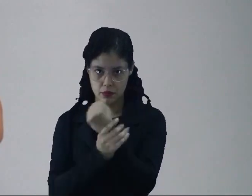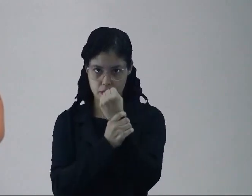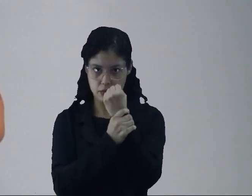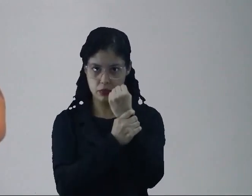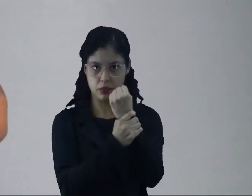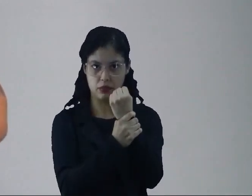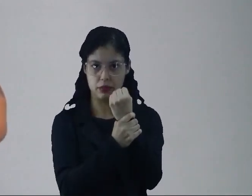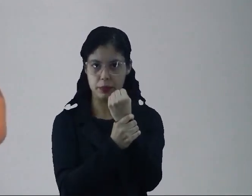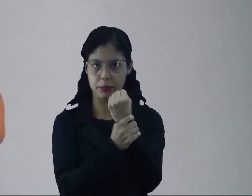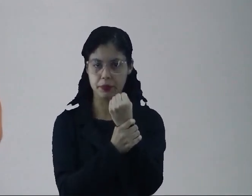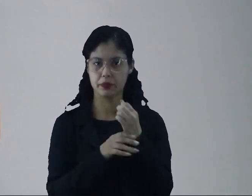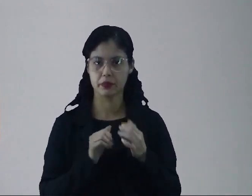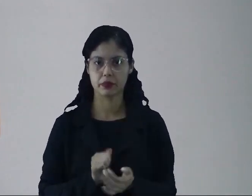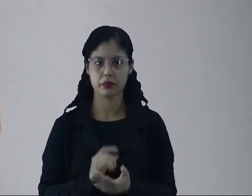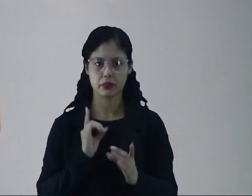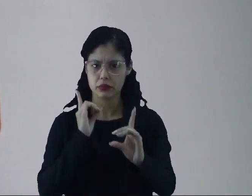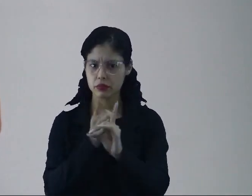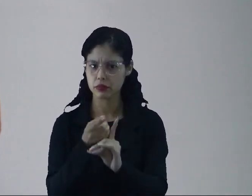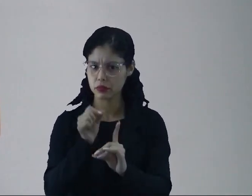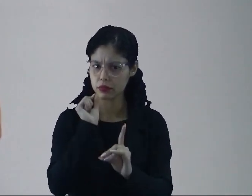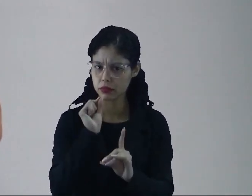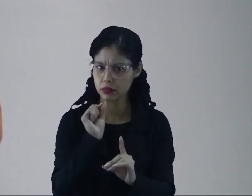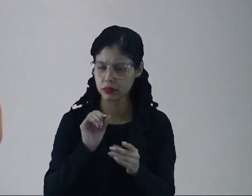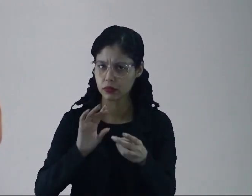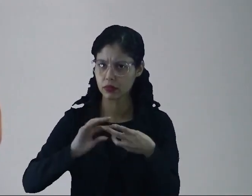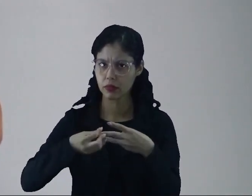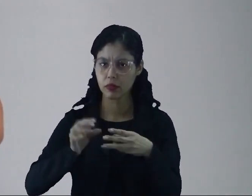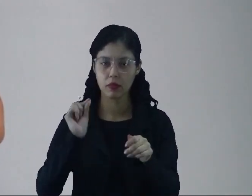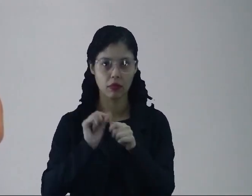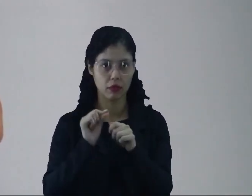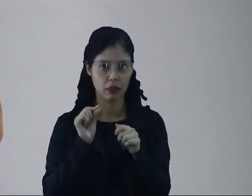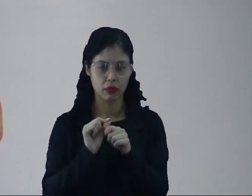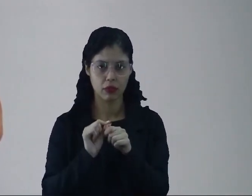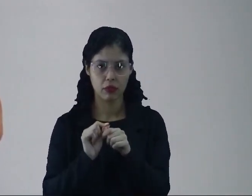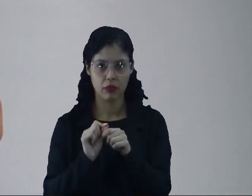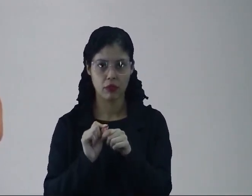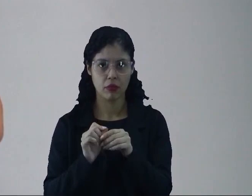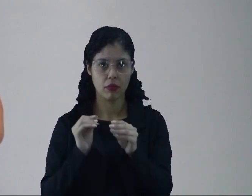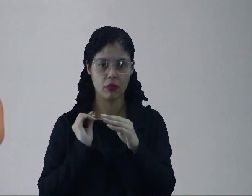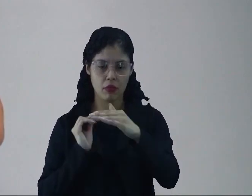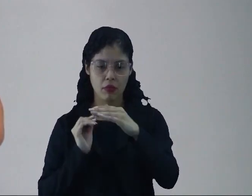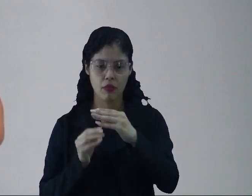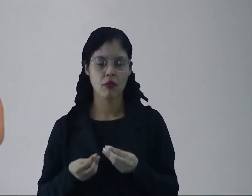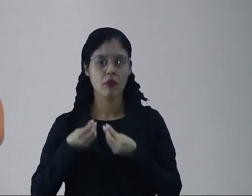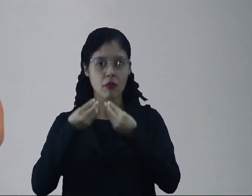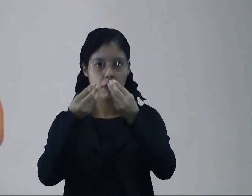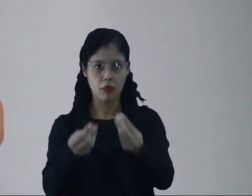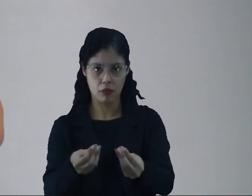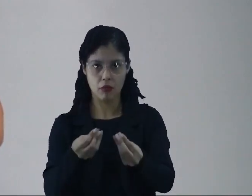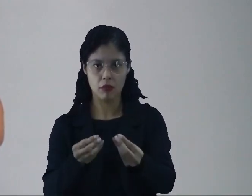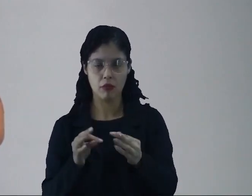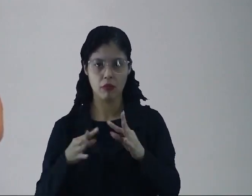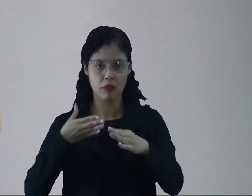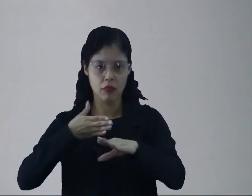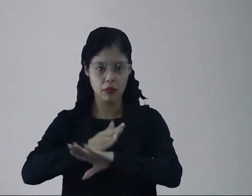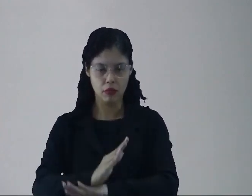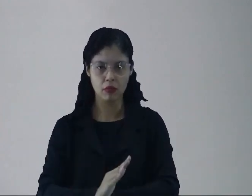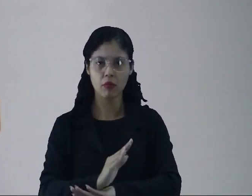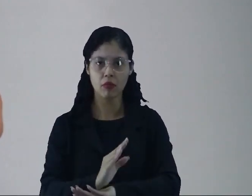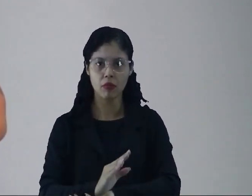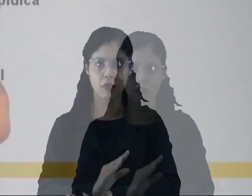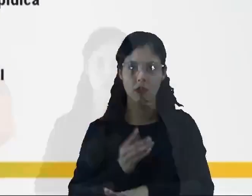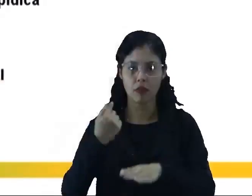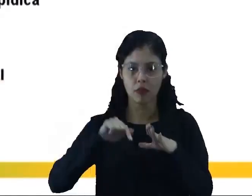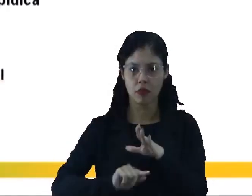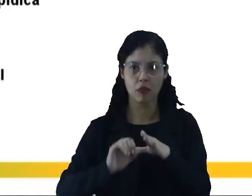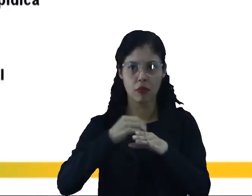de proteção, de identificação e de fazer esse transporte ao longo, né, de entrada entre o meio